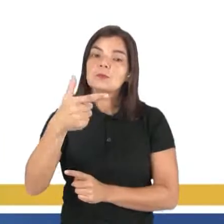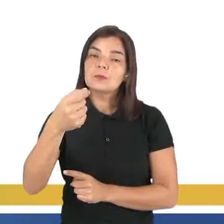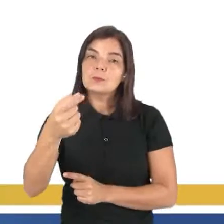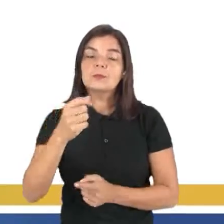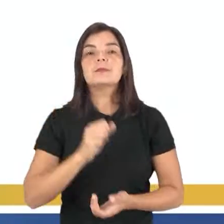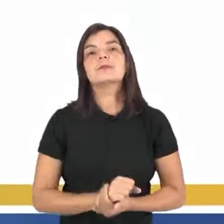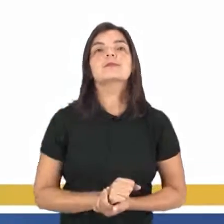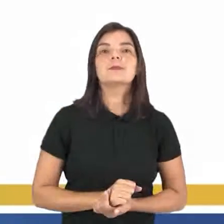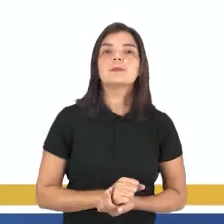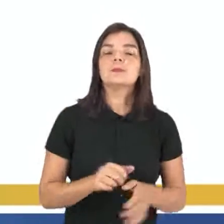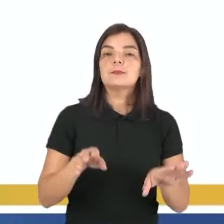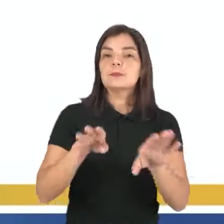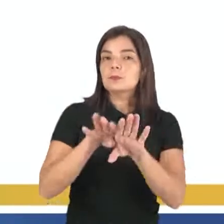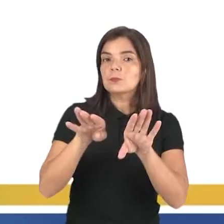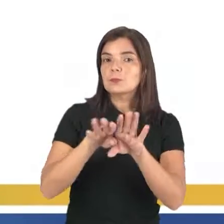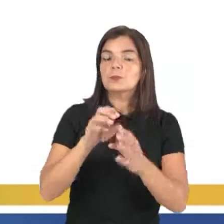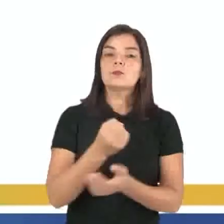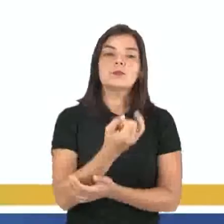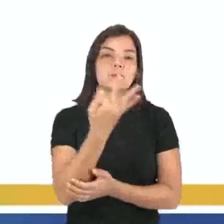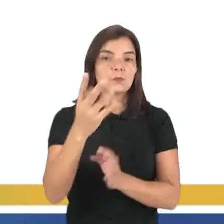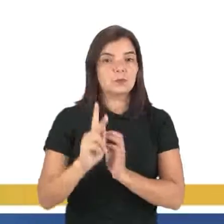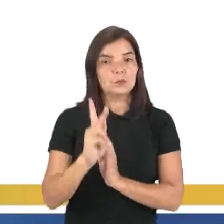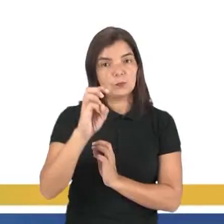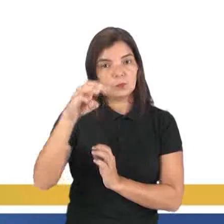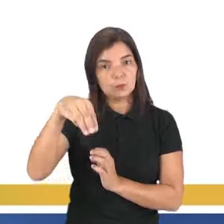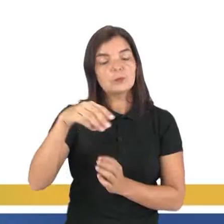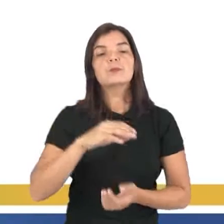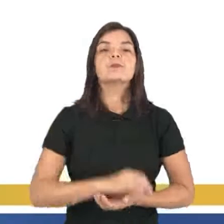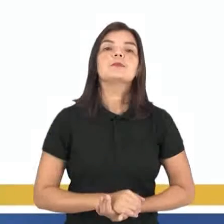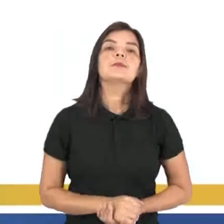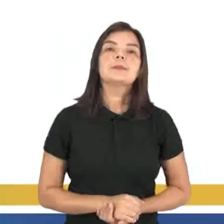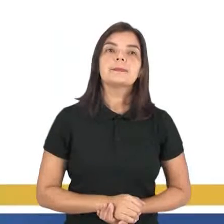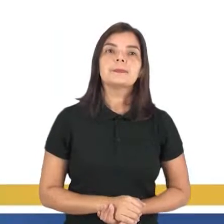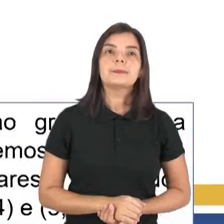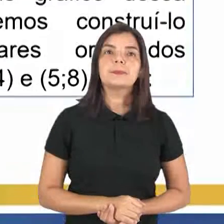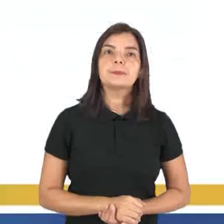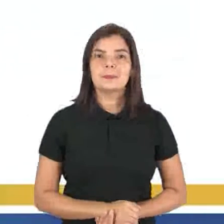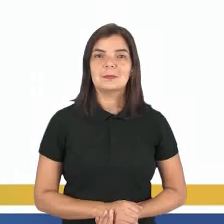corrida e x a quantidade de quilômetros rodados.